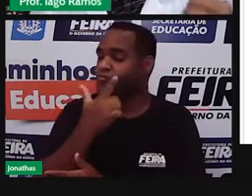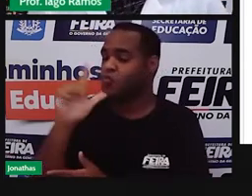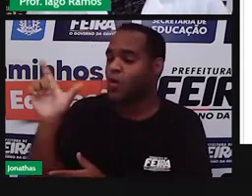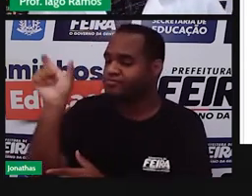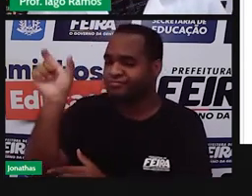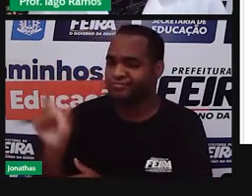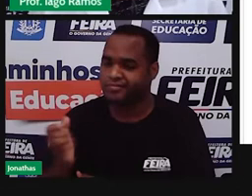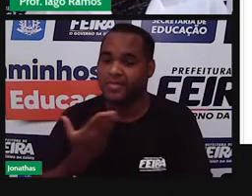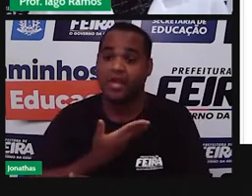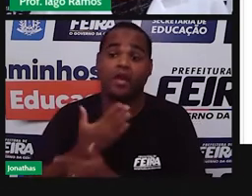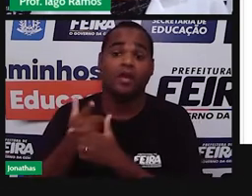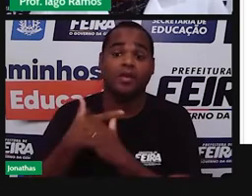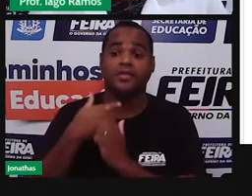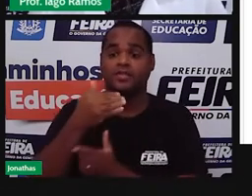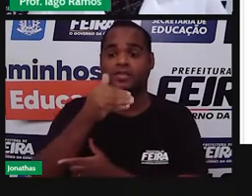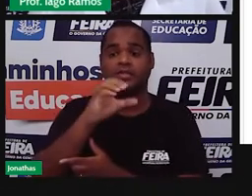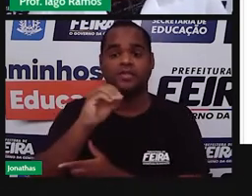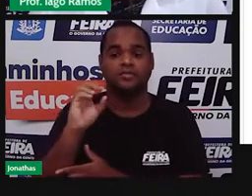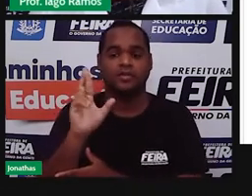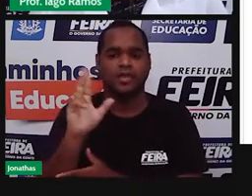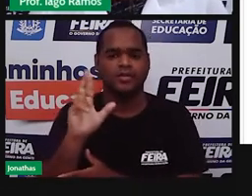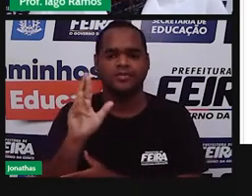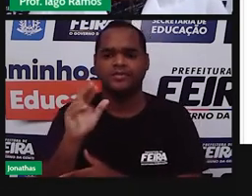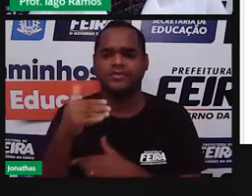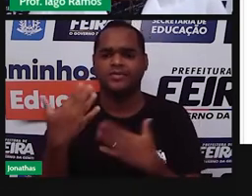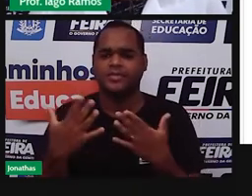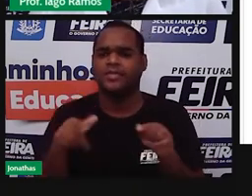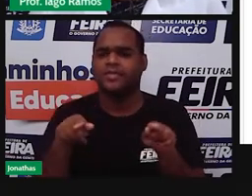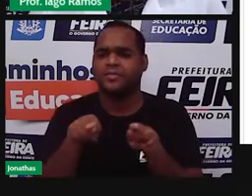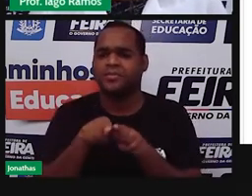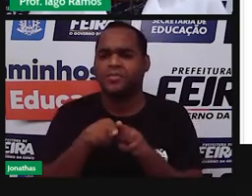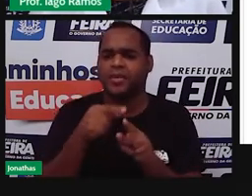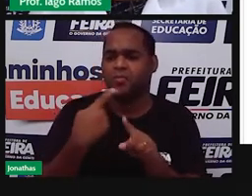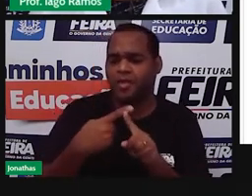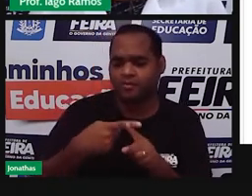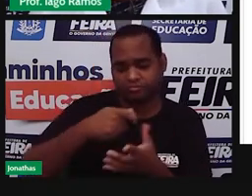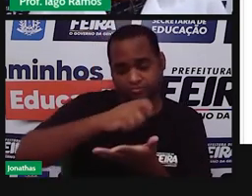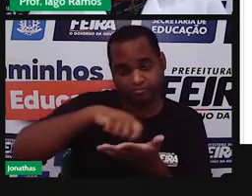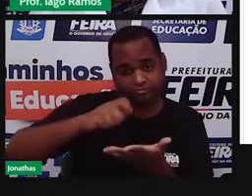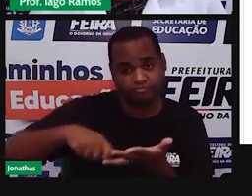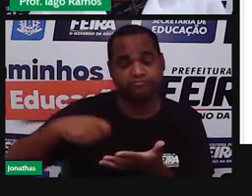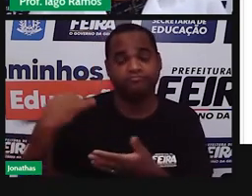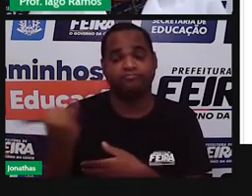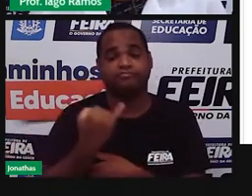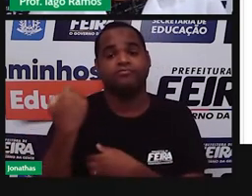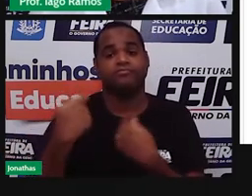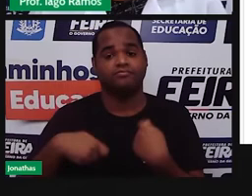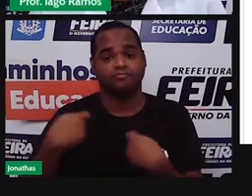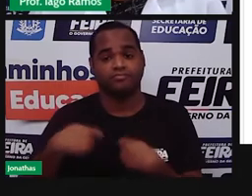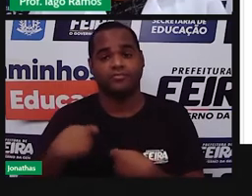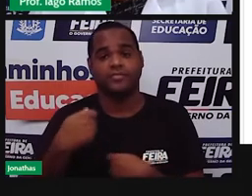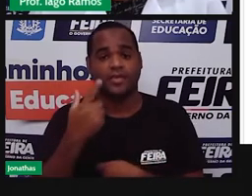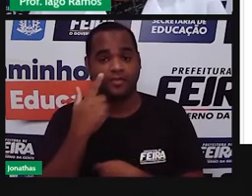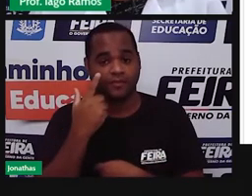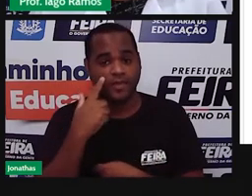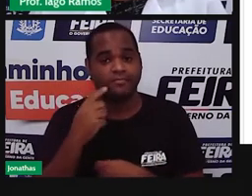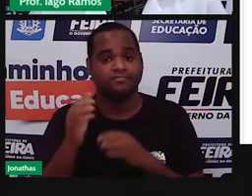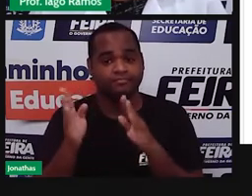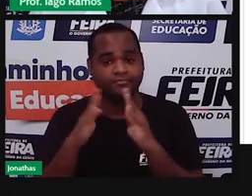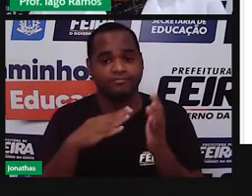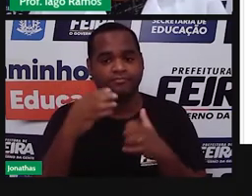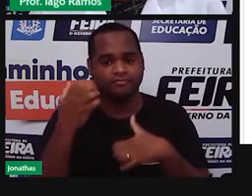e pedi R$ 100 emprestado. Então, o que é que a gente já pode anotar, né? Vamos até buscar